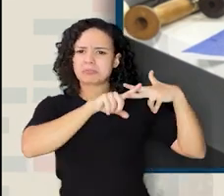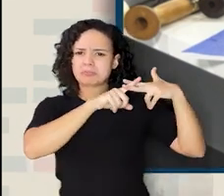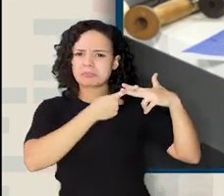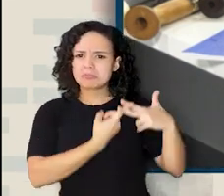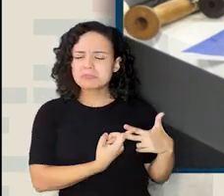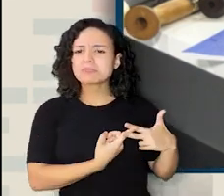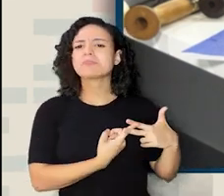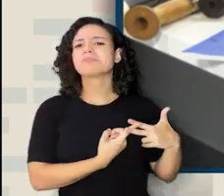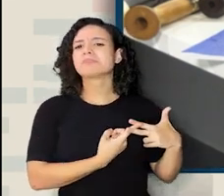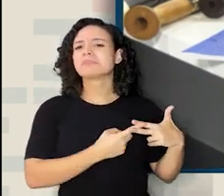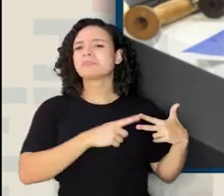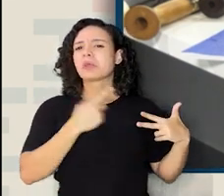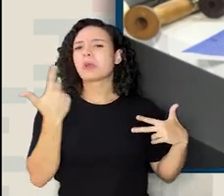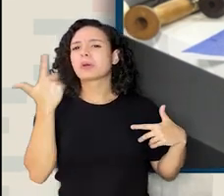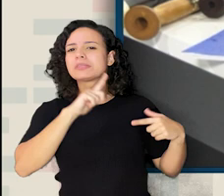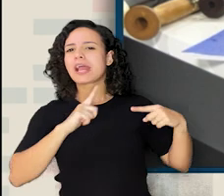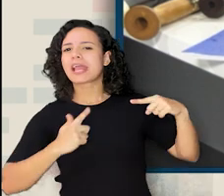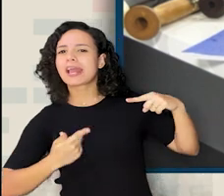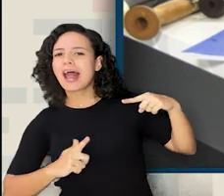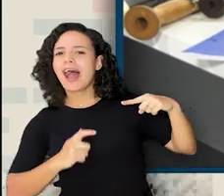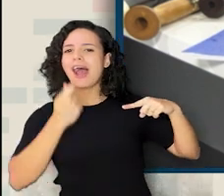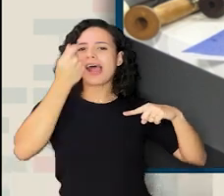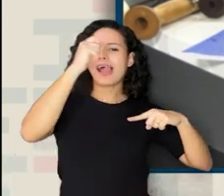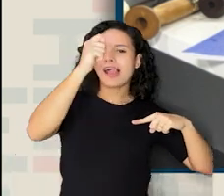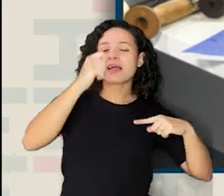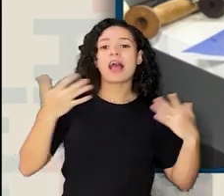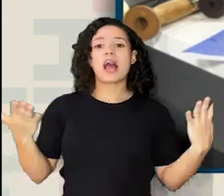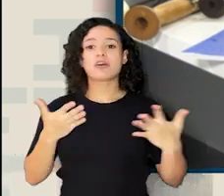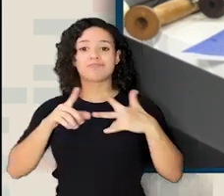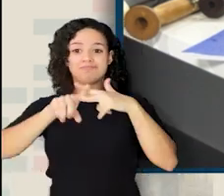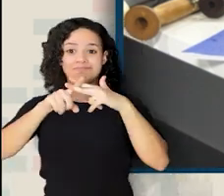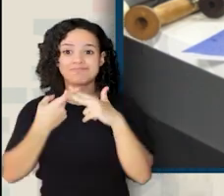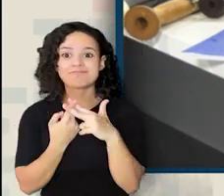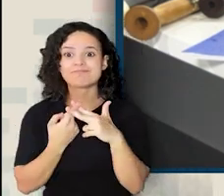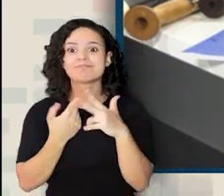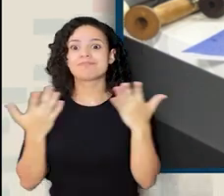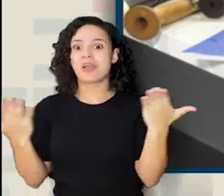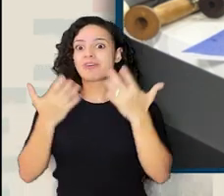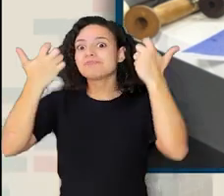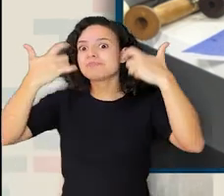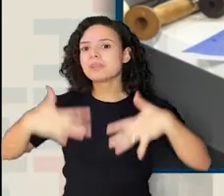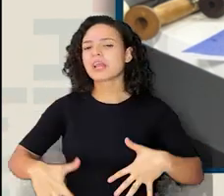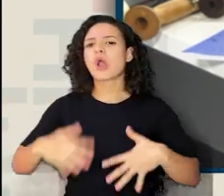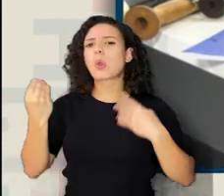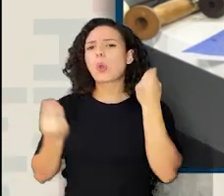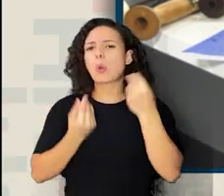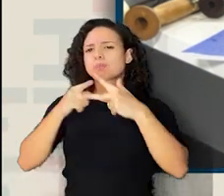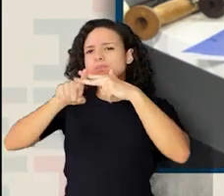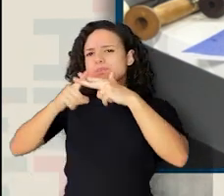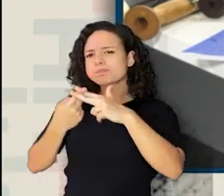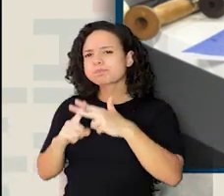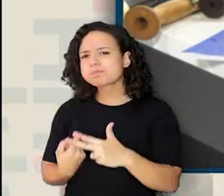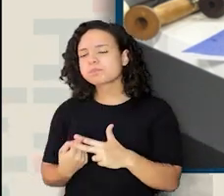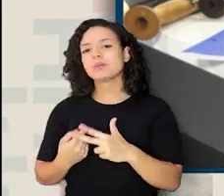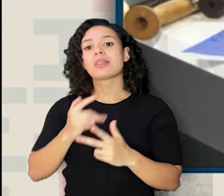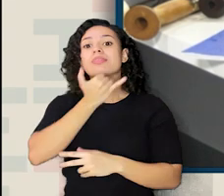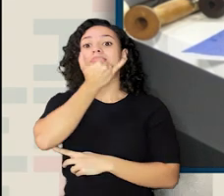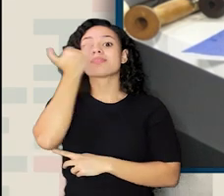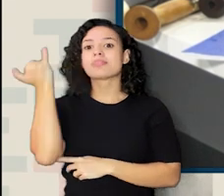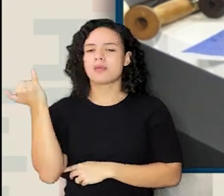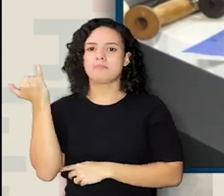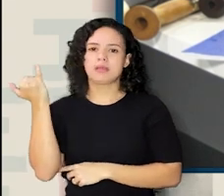Depois de falar um pouco sobre a extensão das flautas, vamos falar sobre a afinação. Essas flautas que eu toquei aqui, elas são